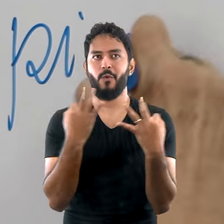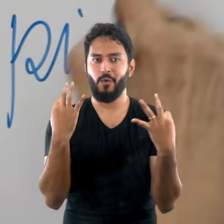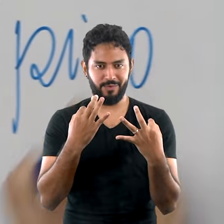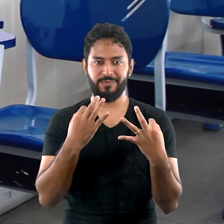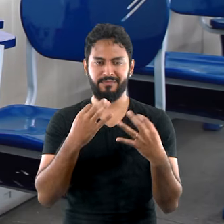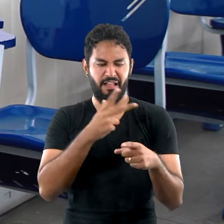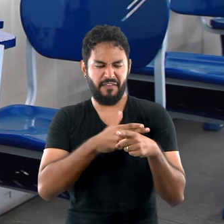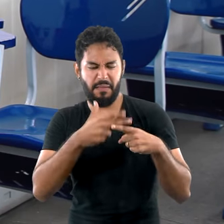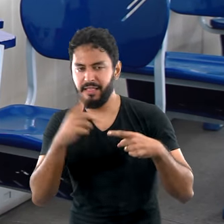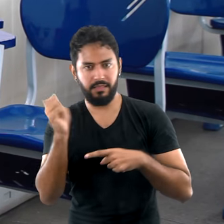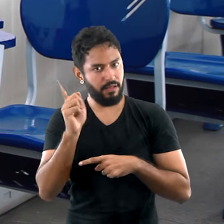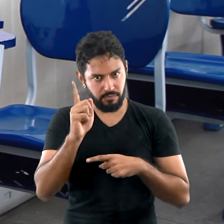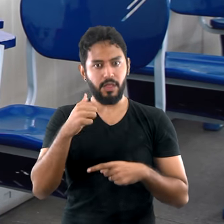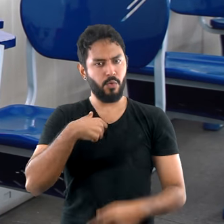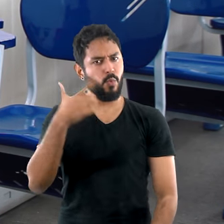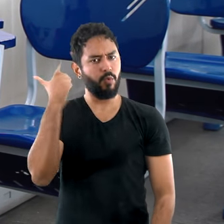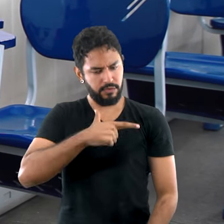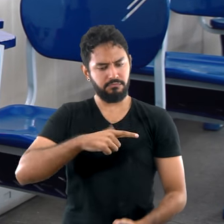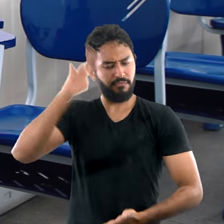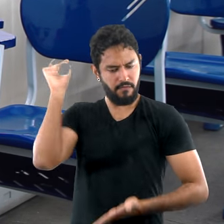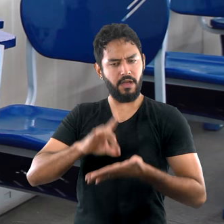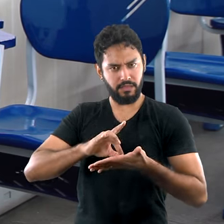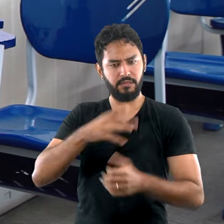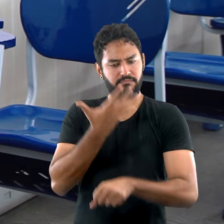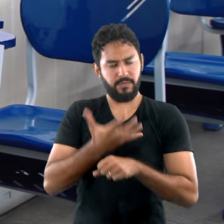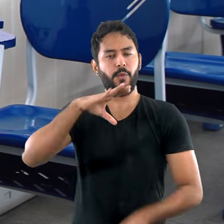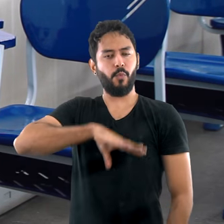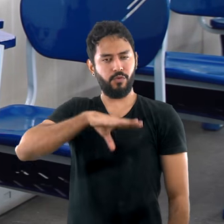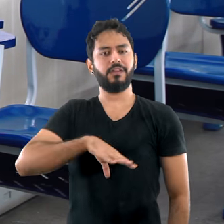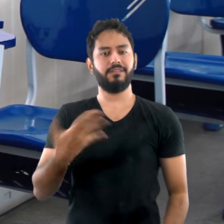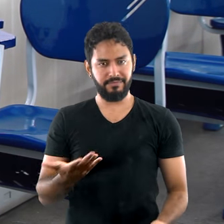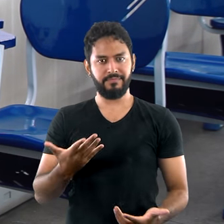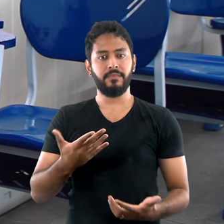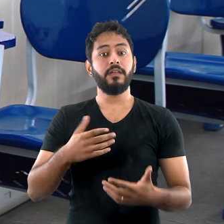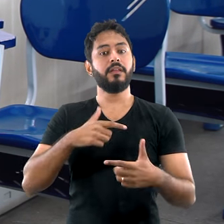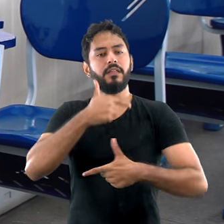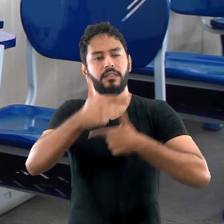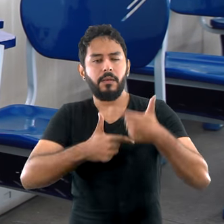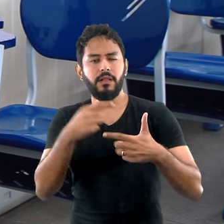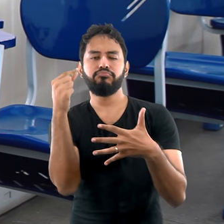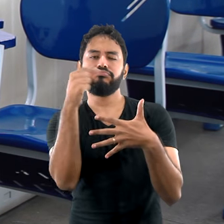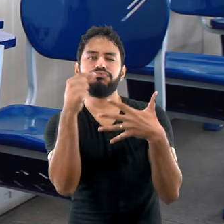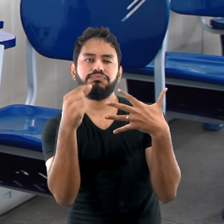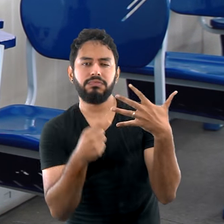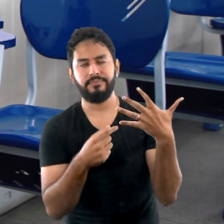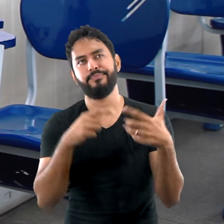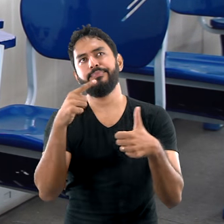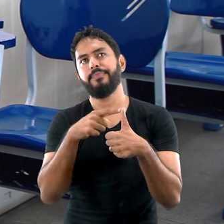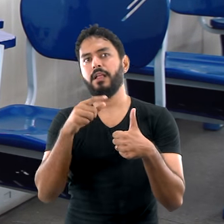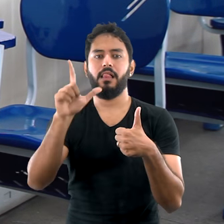fragmentado. Então, na verdade, você é o professor de língua portuguesa, né? Então, você trabalha